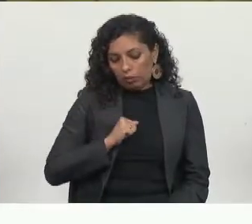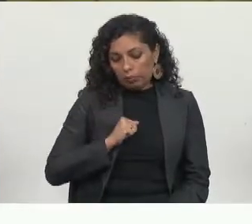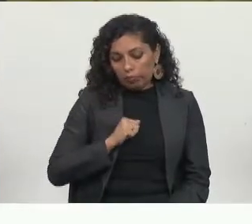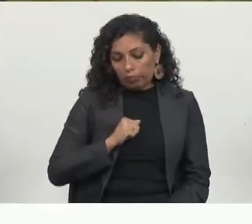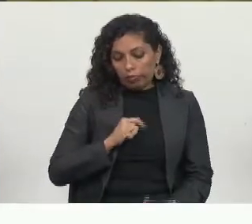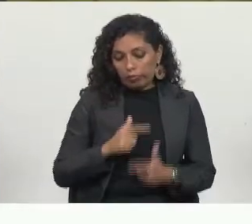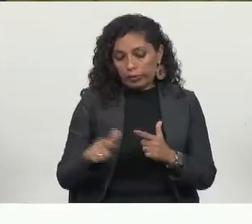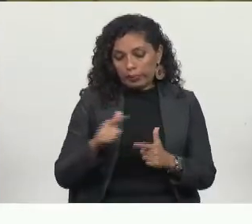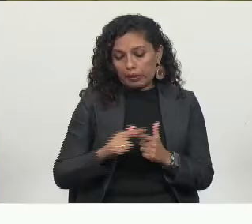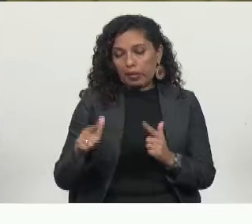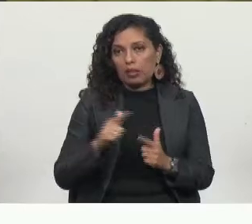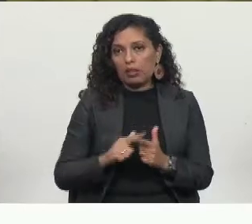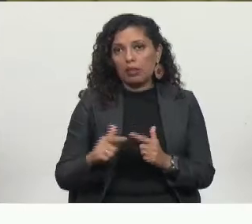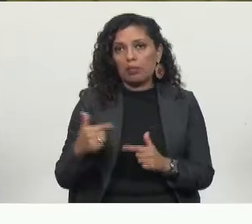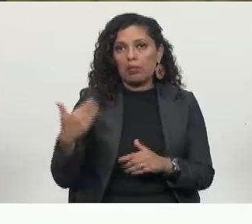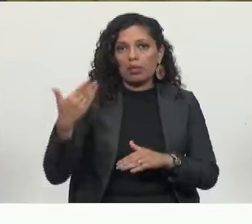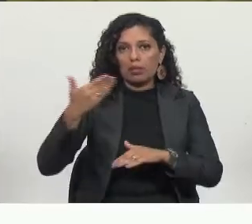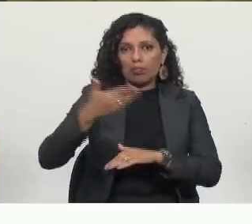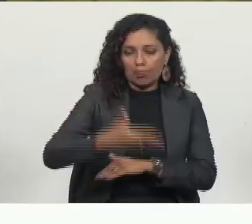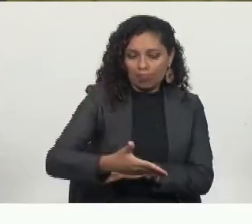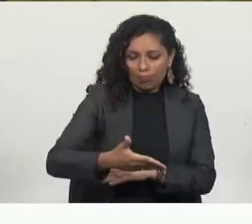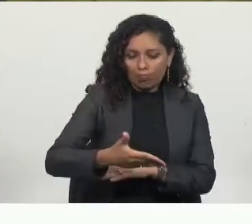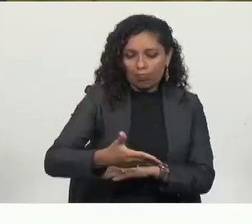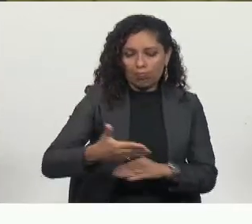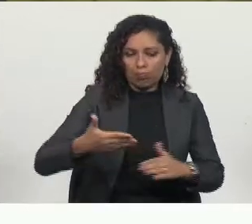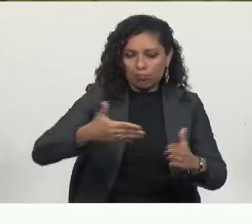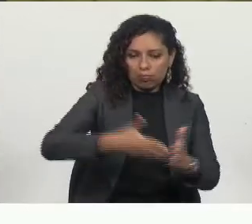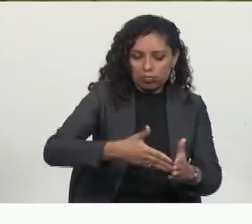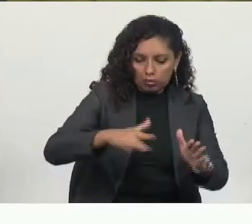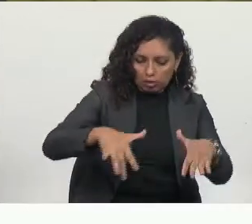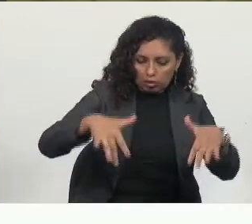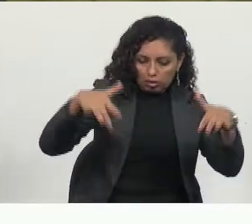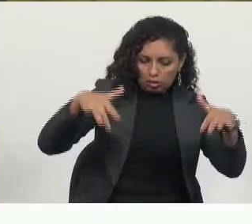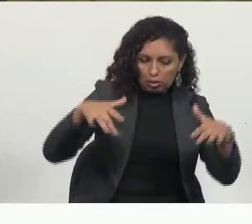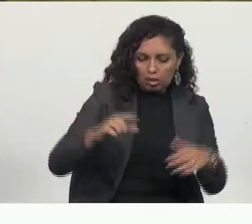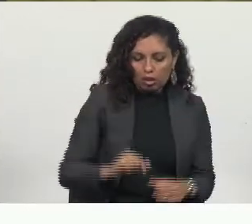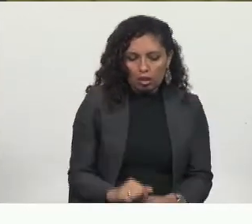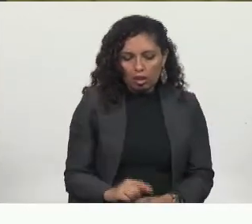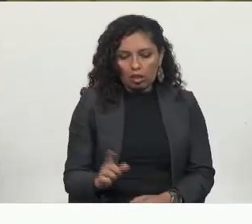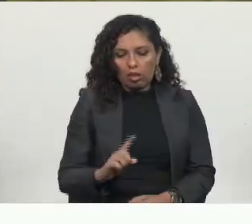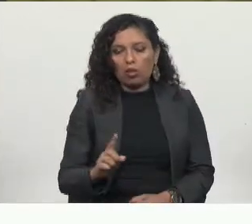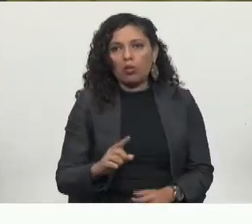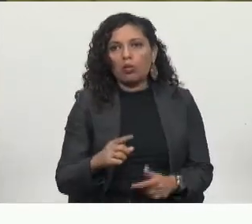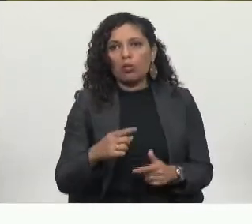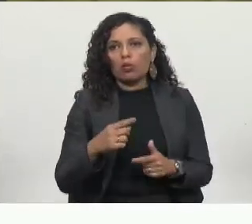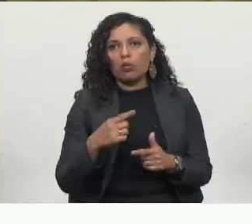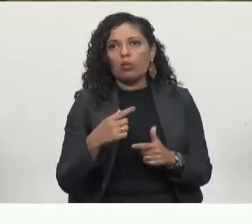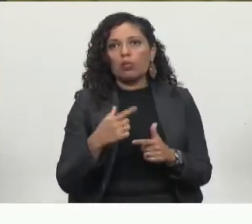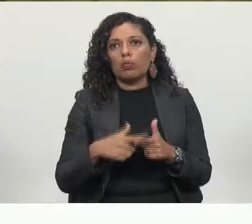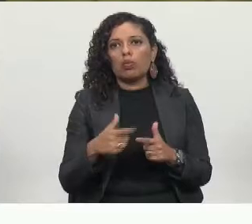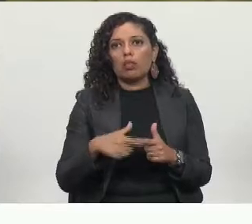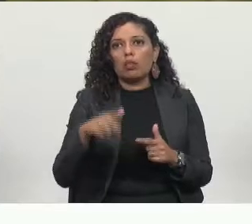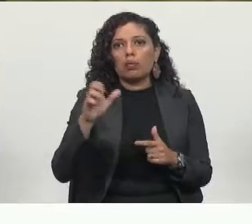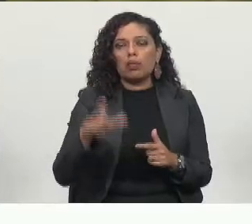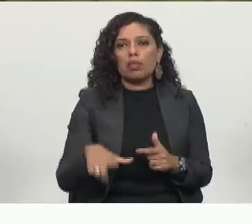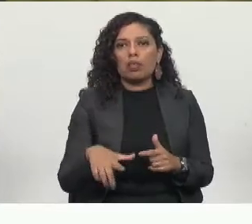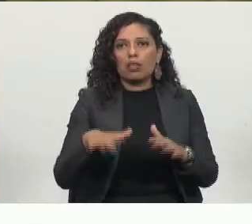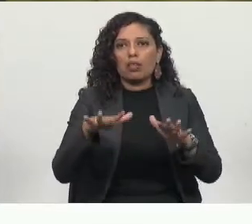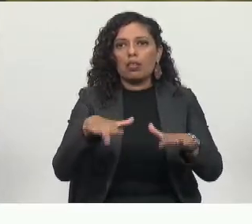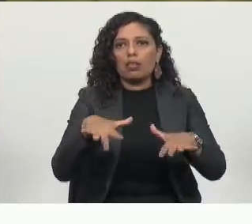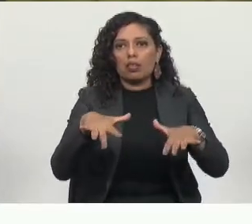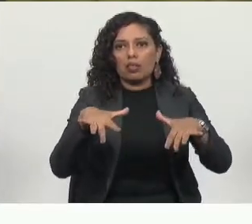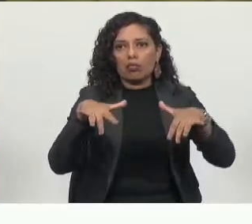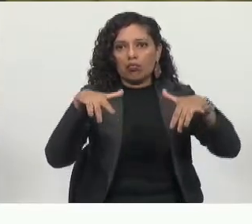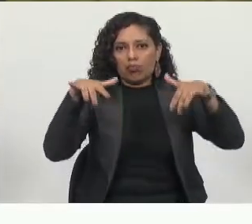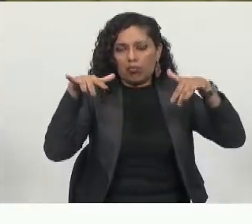não é ele não entrar armado em plenário. O problema é que nós possamos estar desarmados em plenário, porque para mim o grande